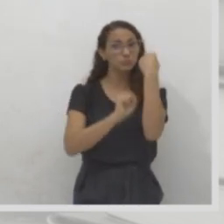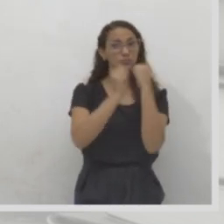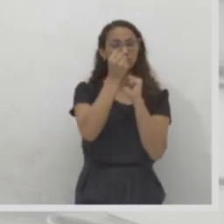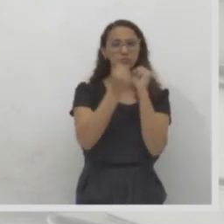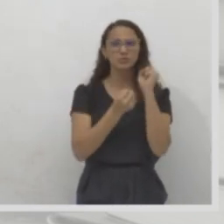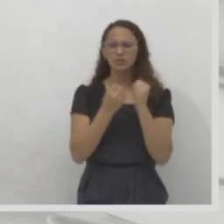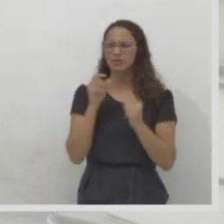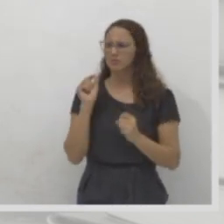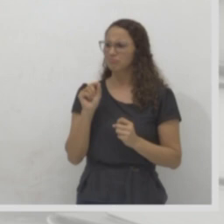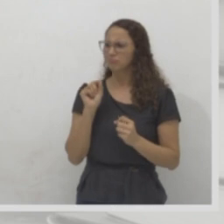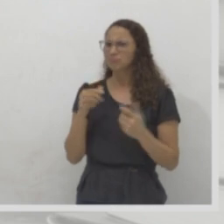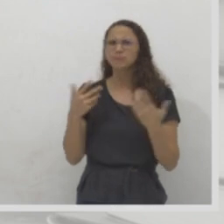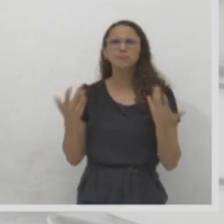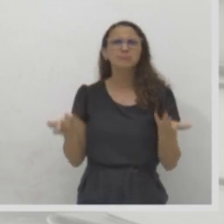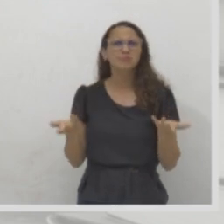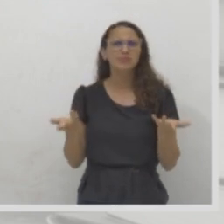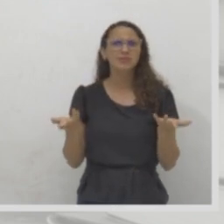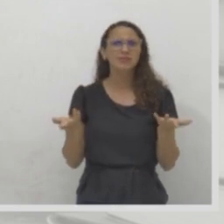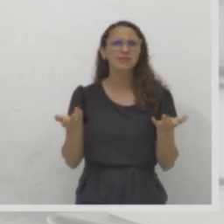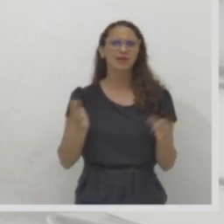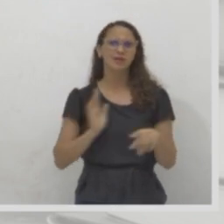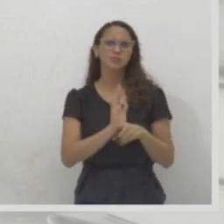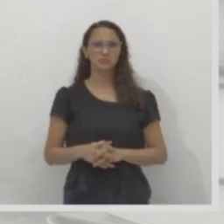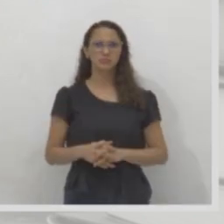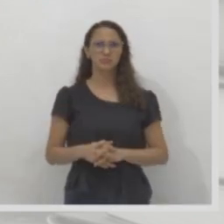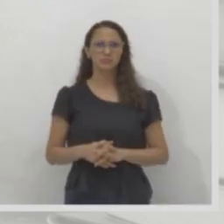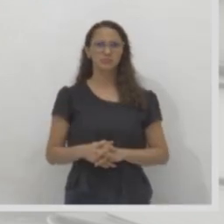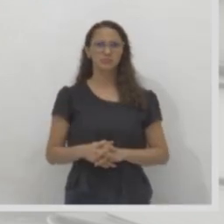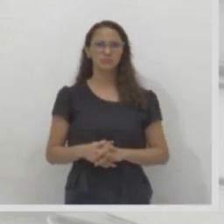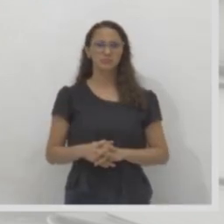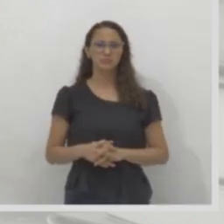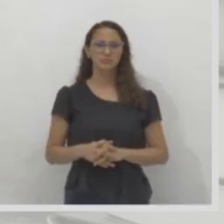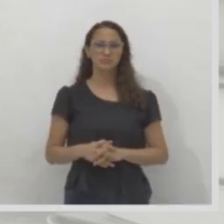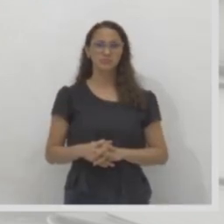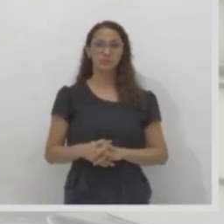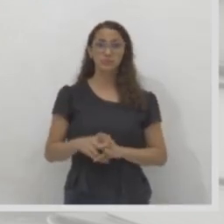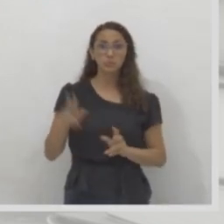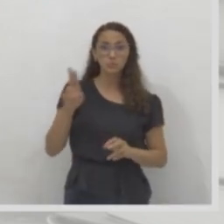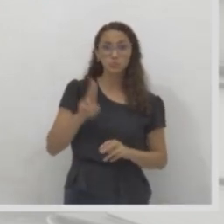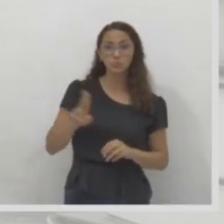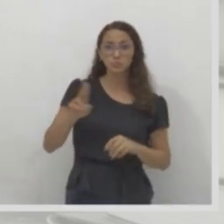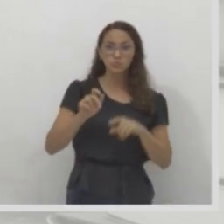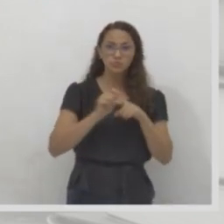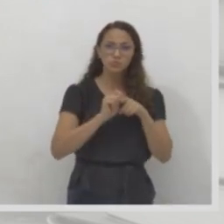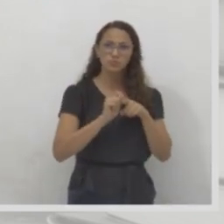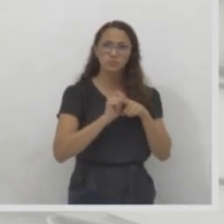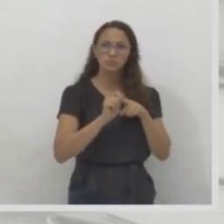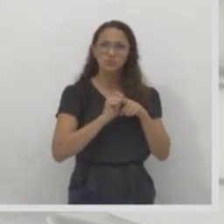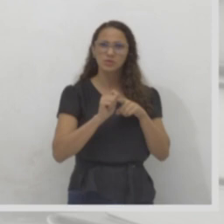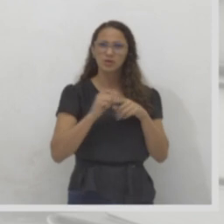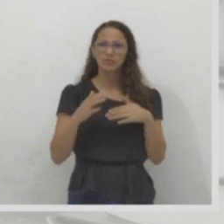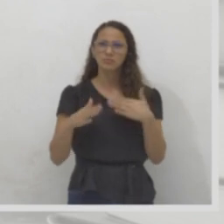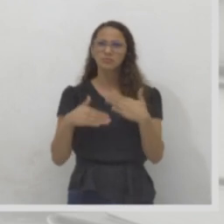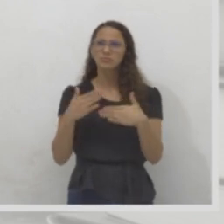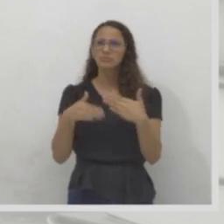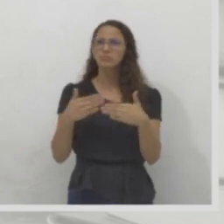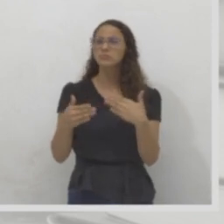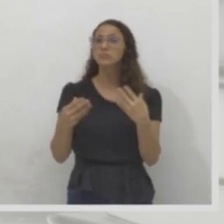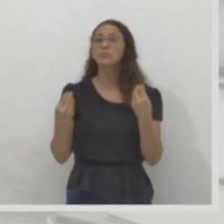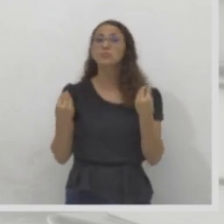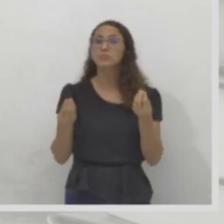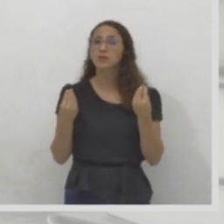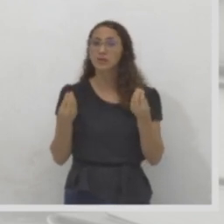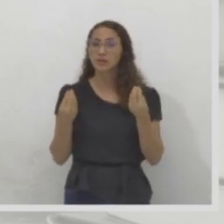quê? Em que ele serviria? Tá? A utilização da borracha foi desenvolvida em função das